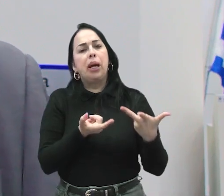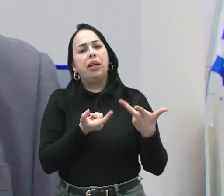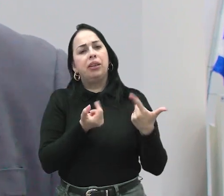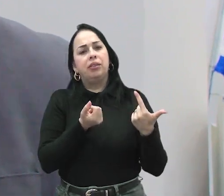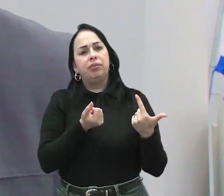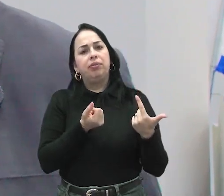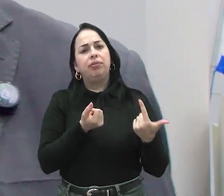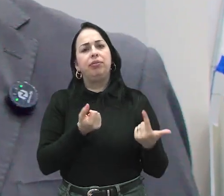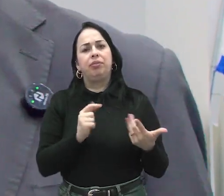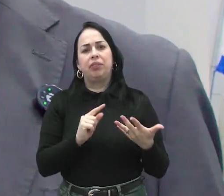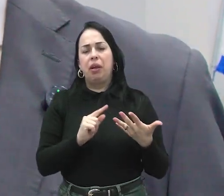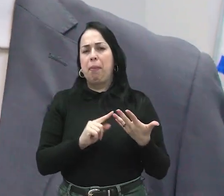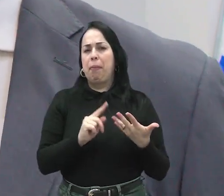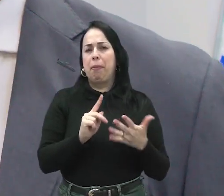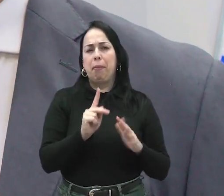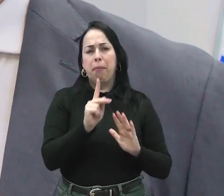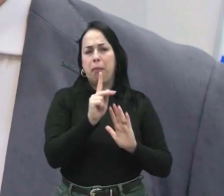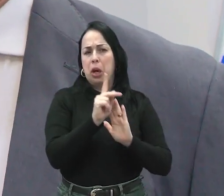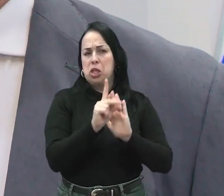estrutura magnífica,